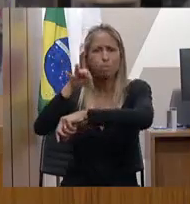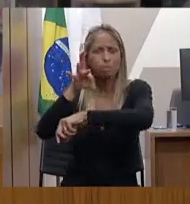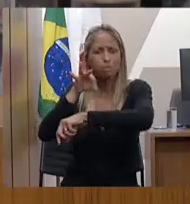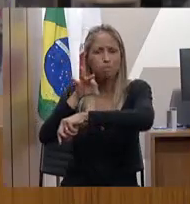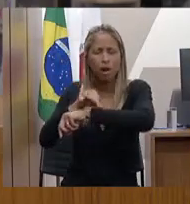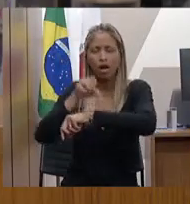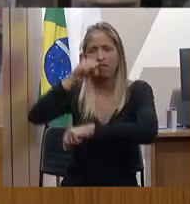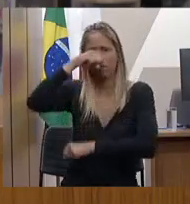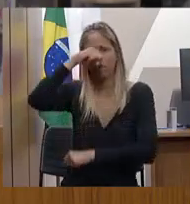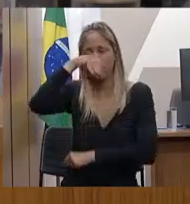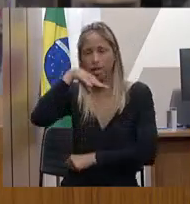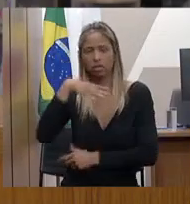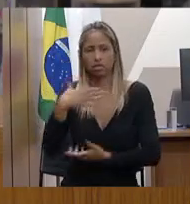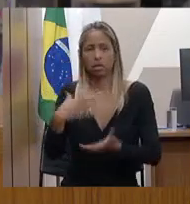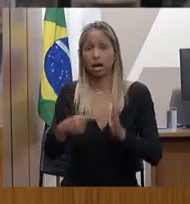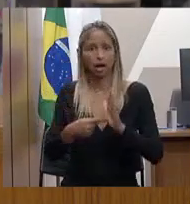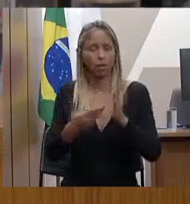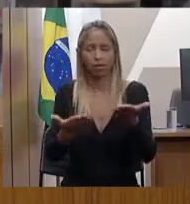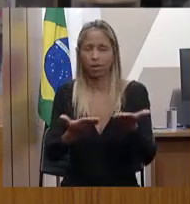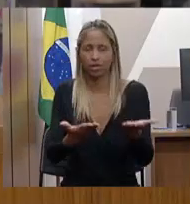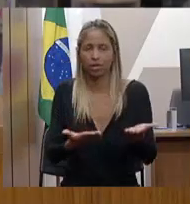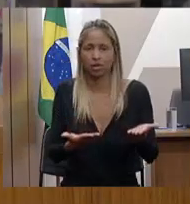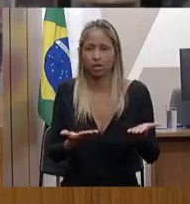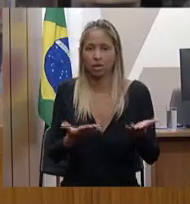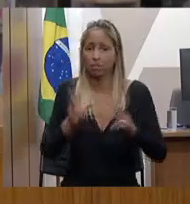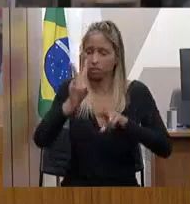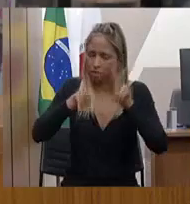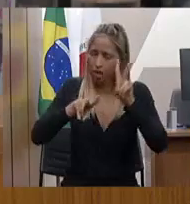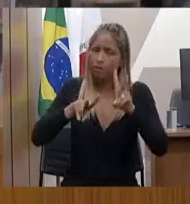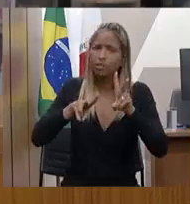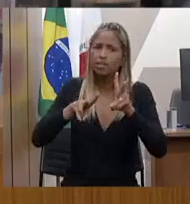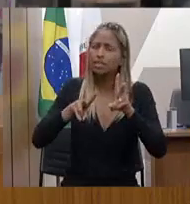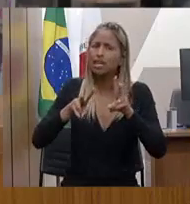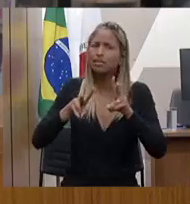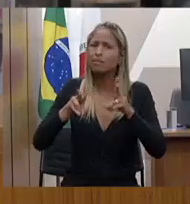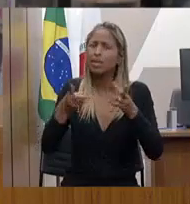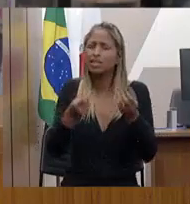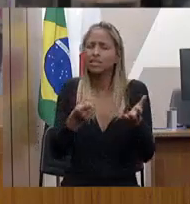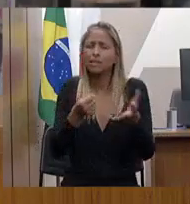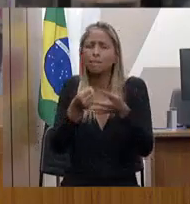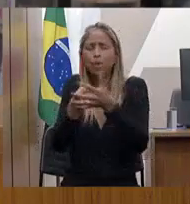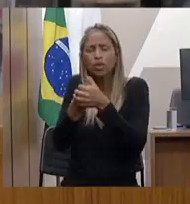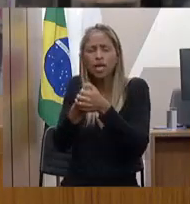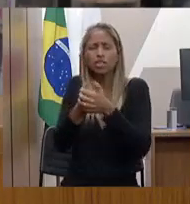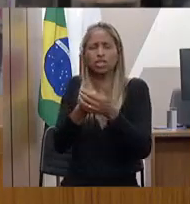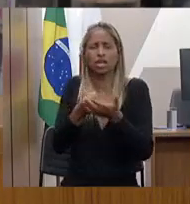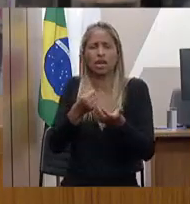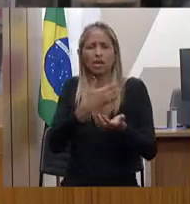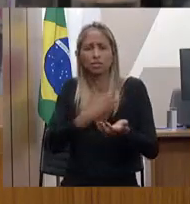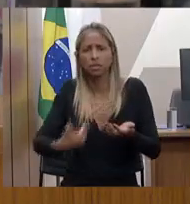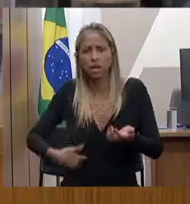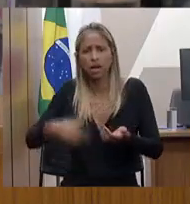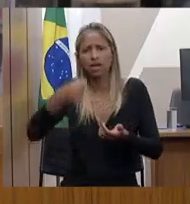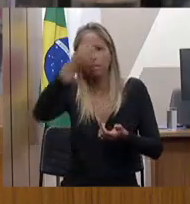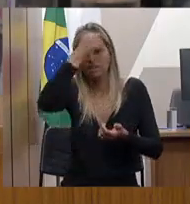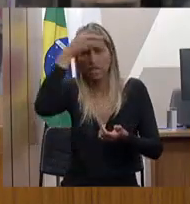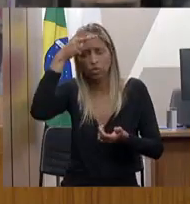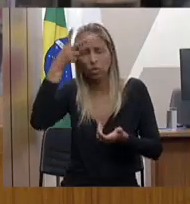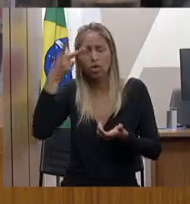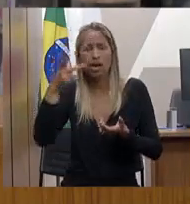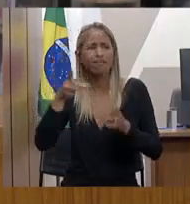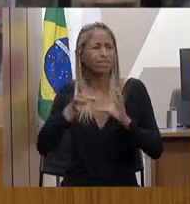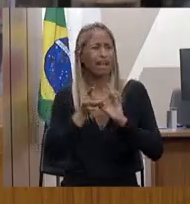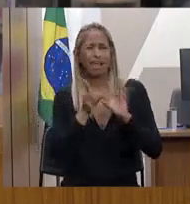a questão da violência então nós precisamos ter uma legislação que proteja esses trabalhadores municipais estaduais que não nos deixa